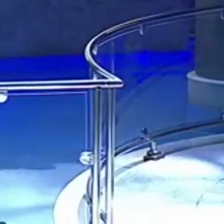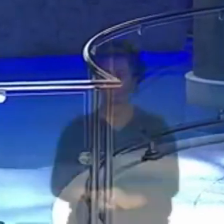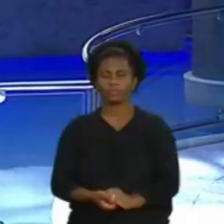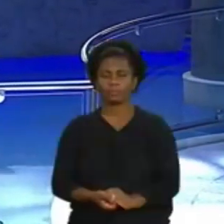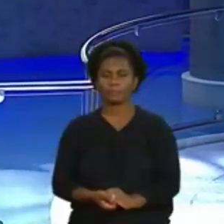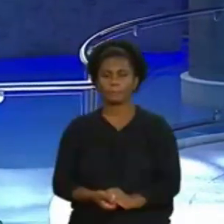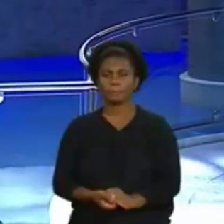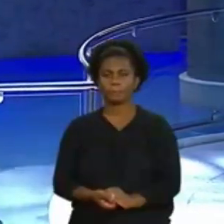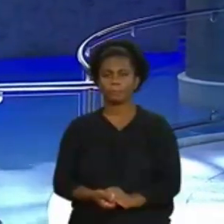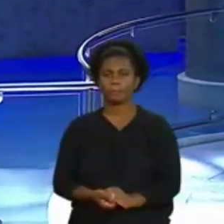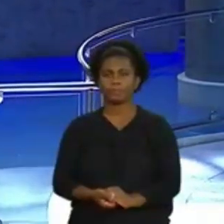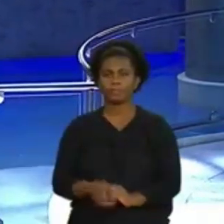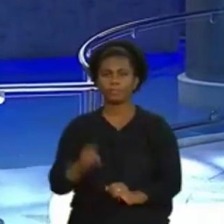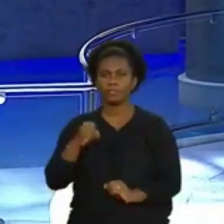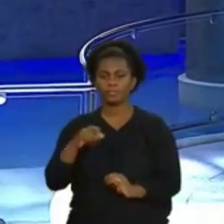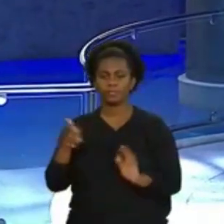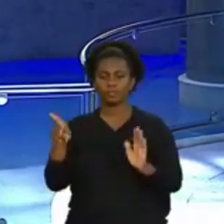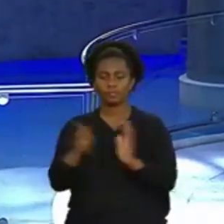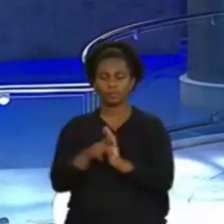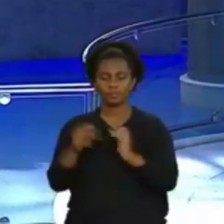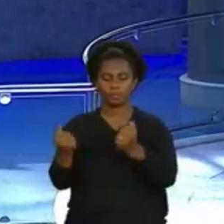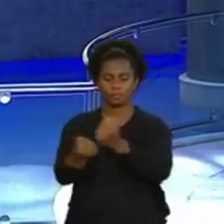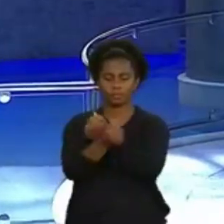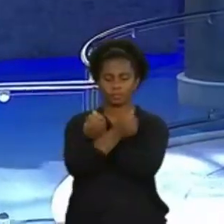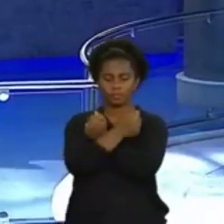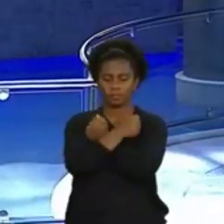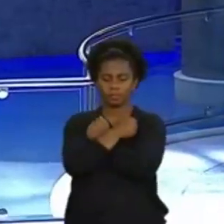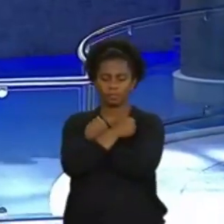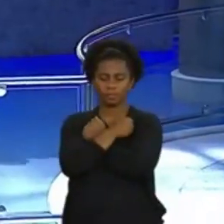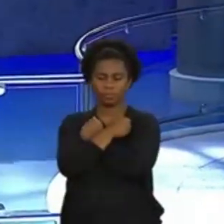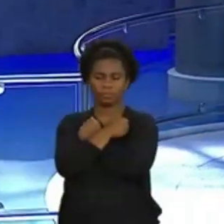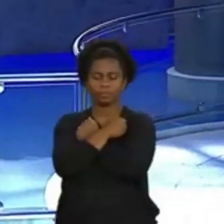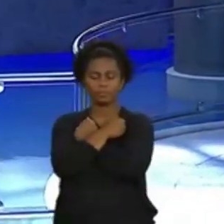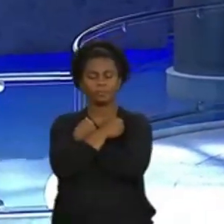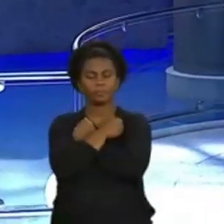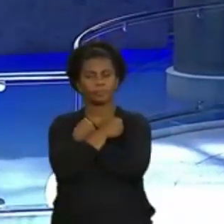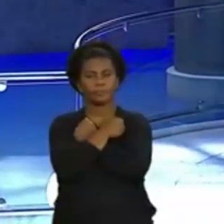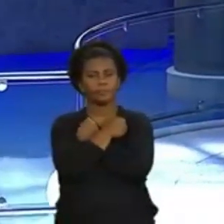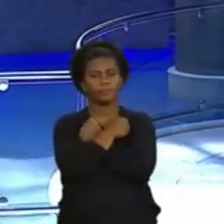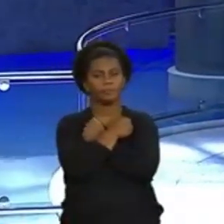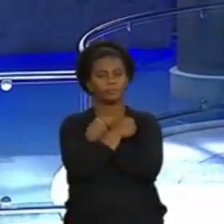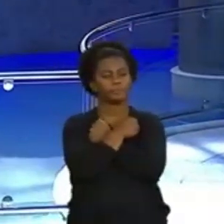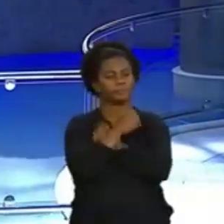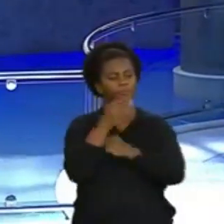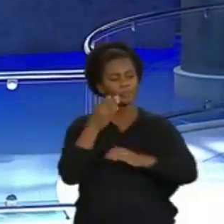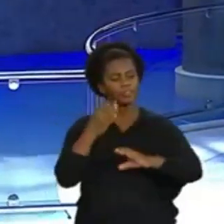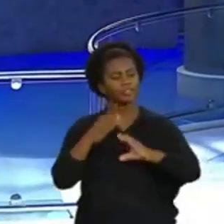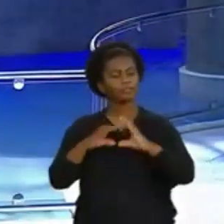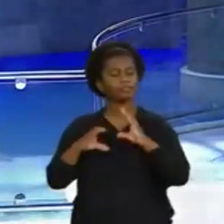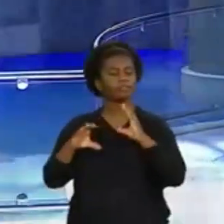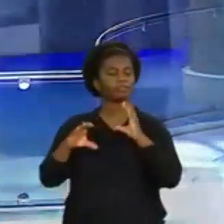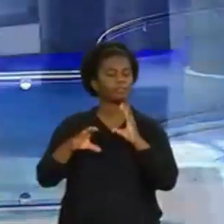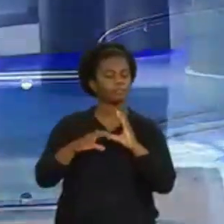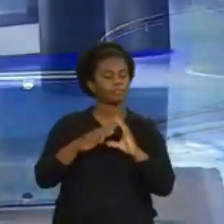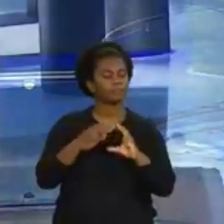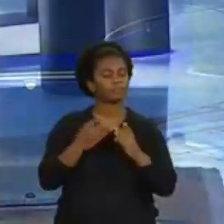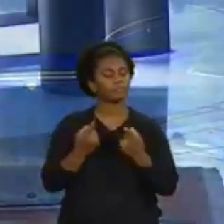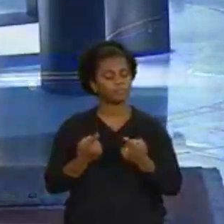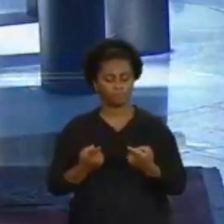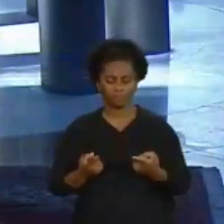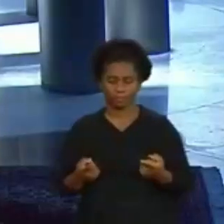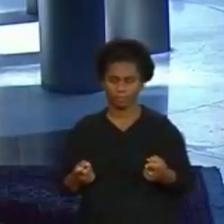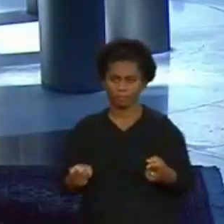Cante assim: eu tenho um Deus que cuida de mim em